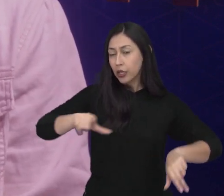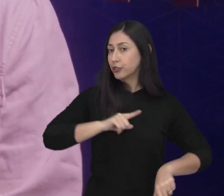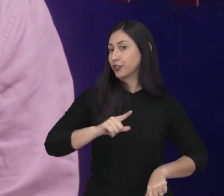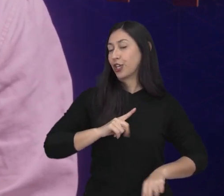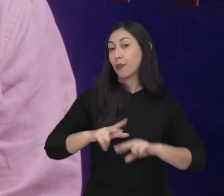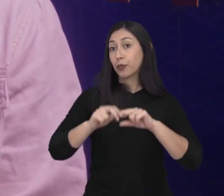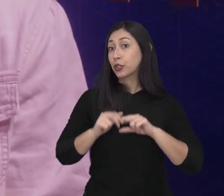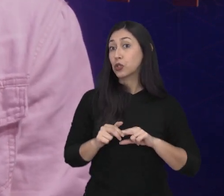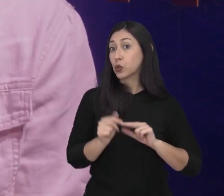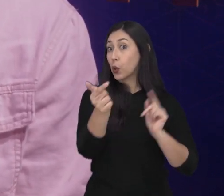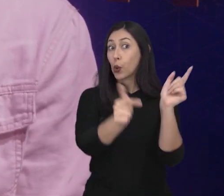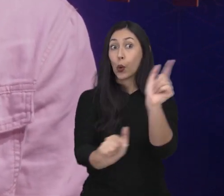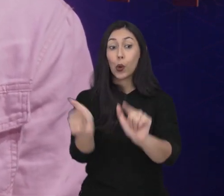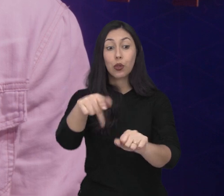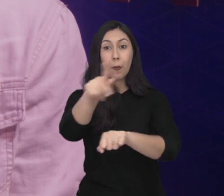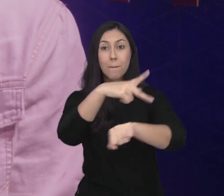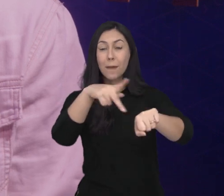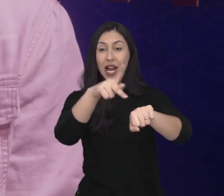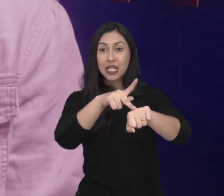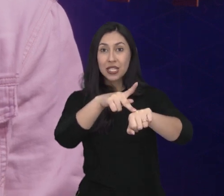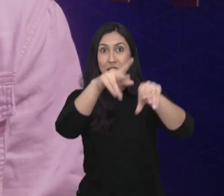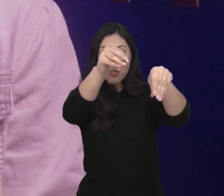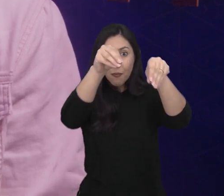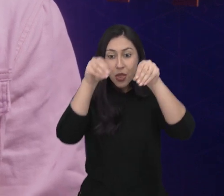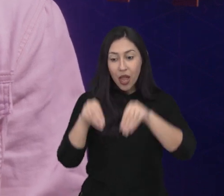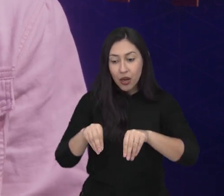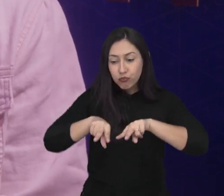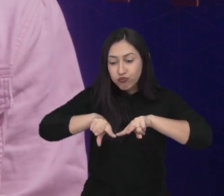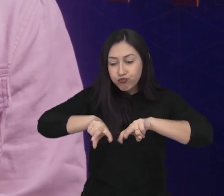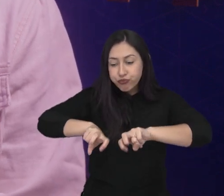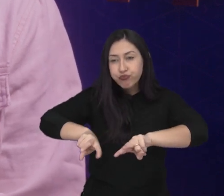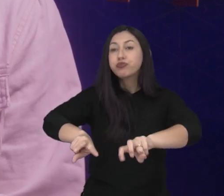vieram para cá, ou para obter recursos, que aí a gente tem